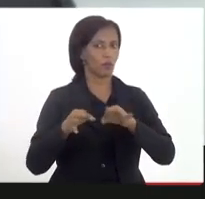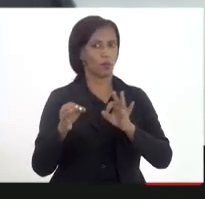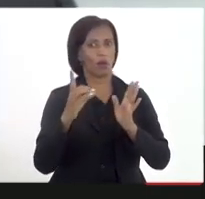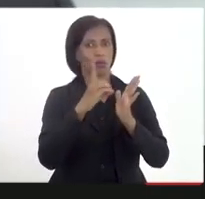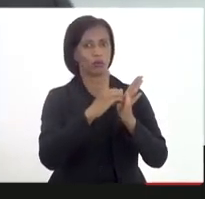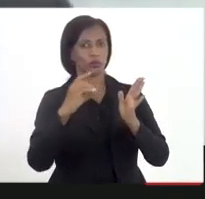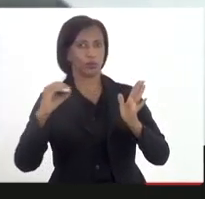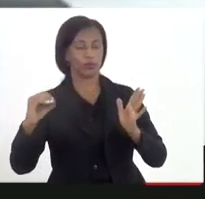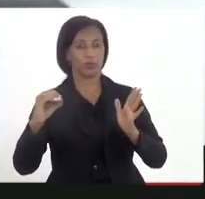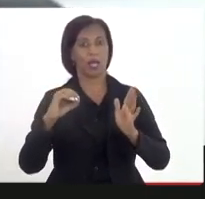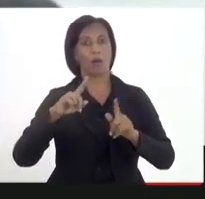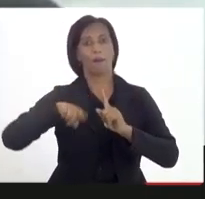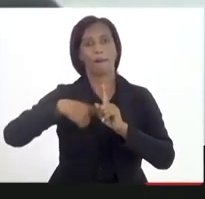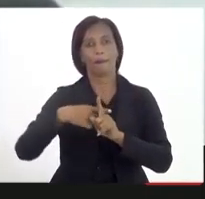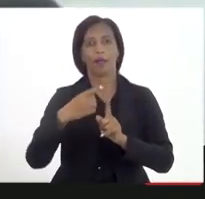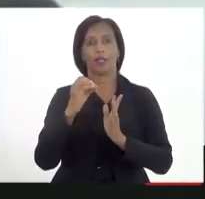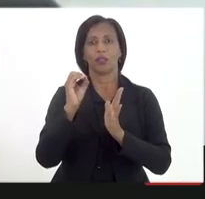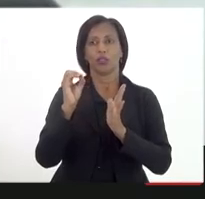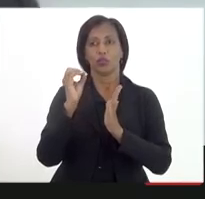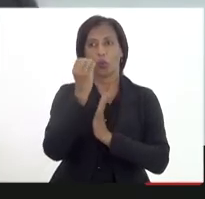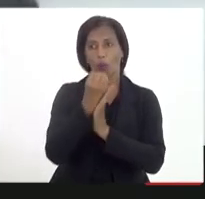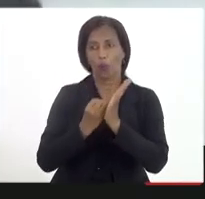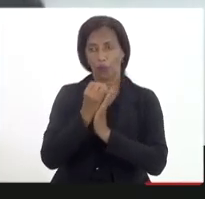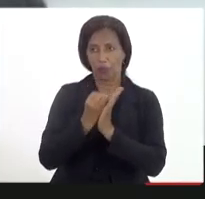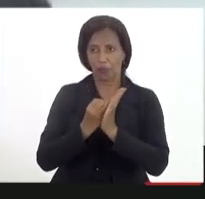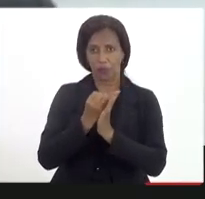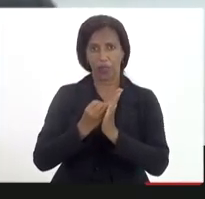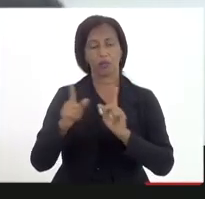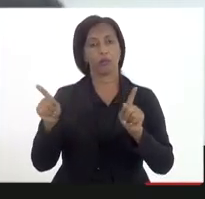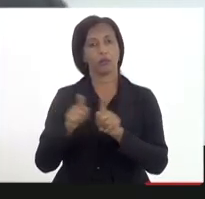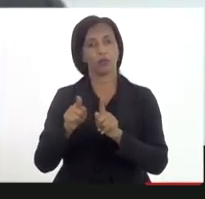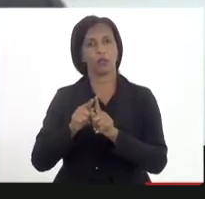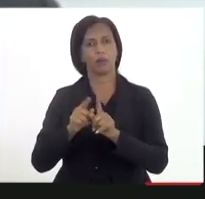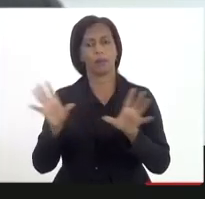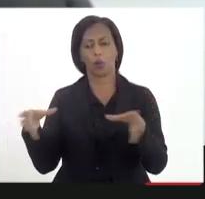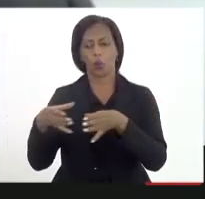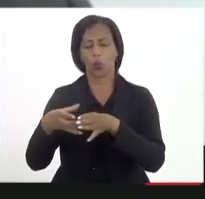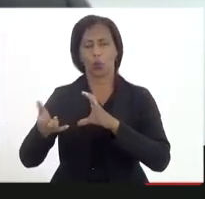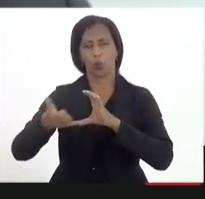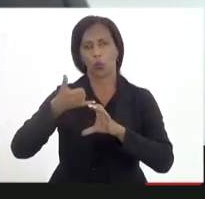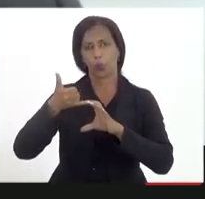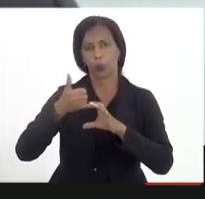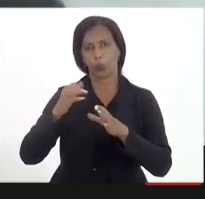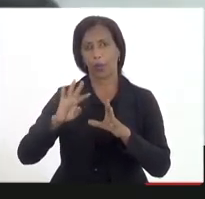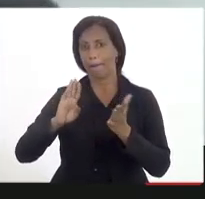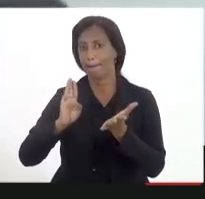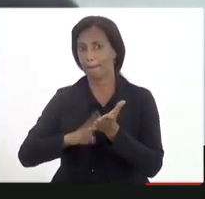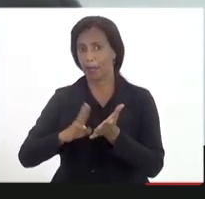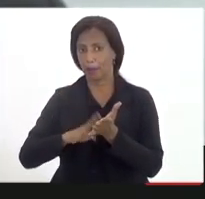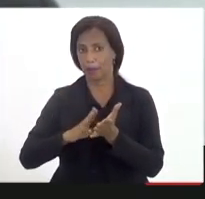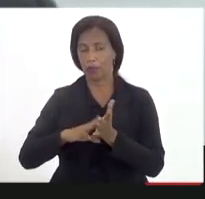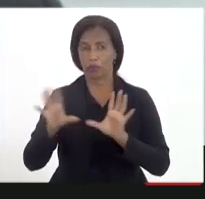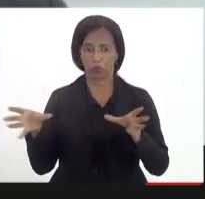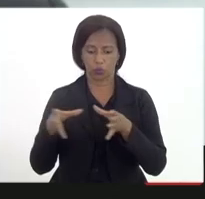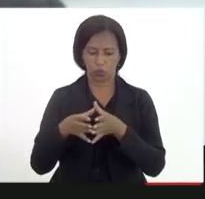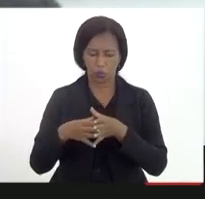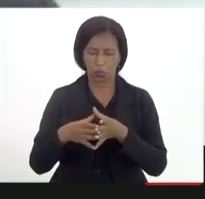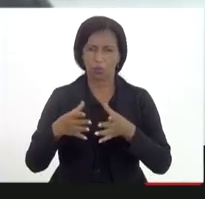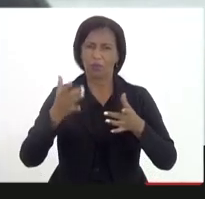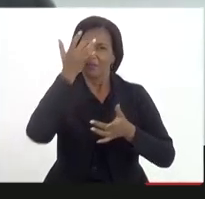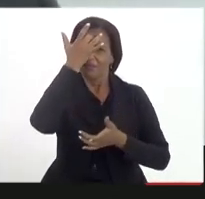Diário Oficial mas uma ficção encaminhados gente frio WhatsApp com todos nós membros aqui do grupo aqui